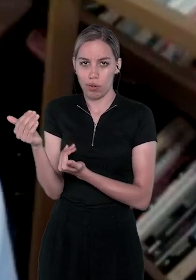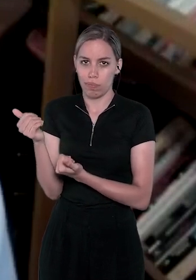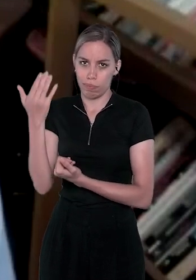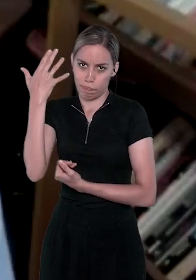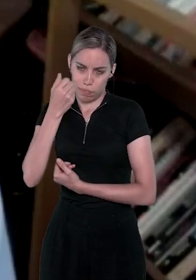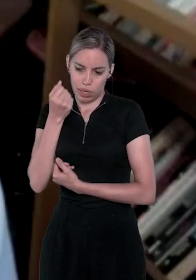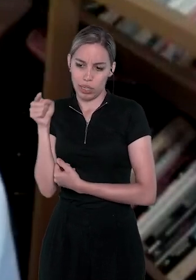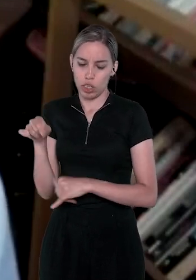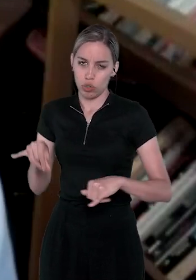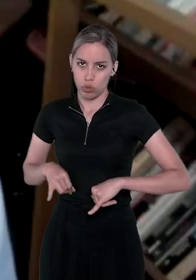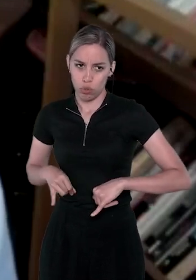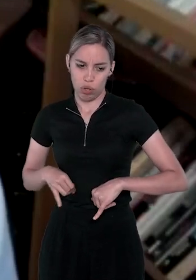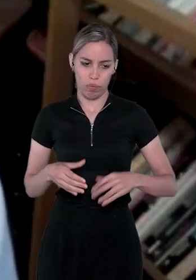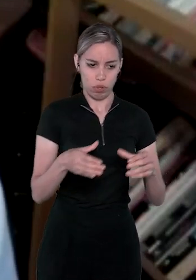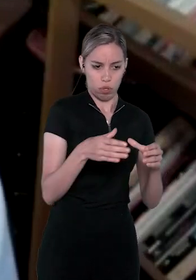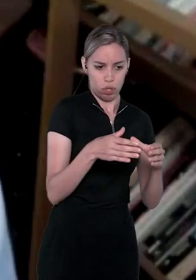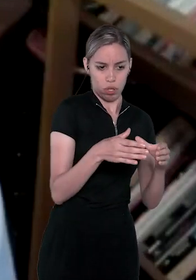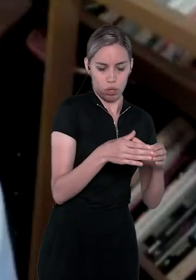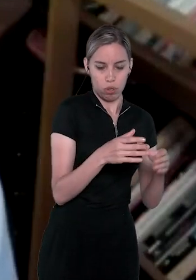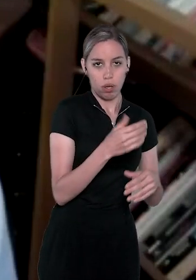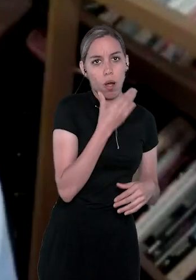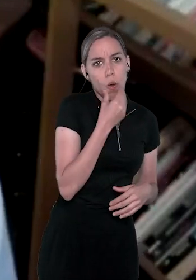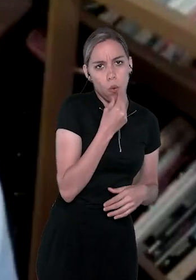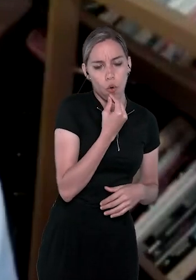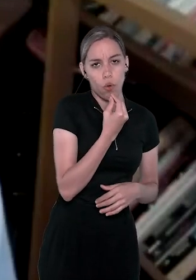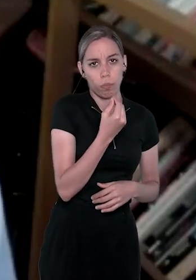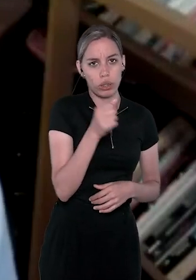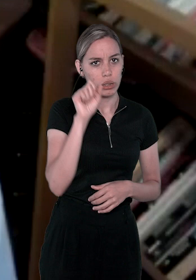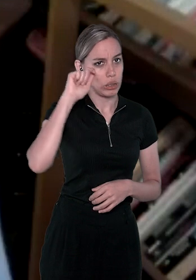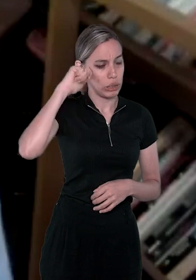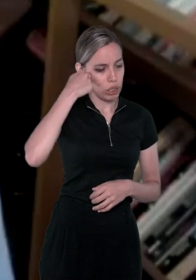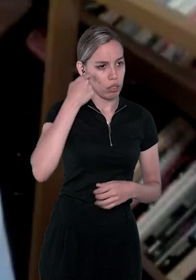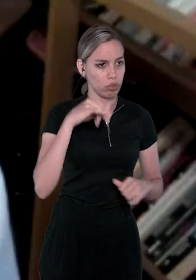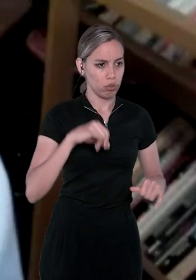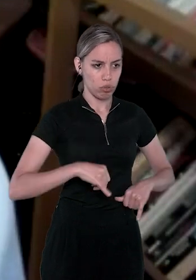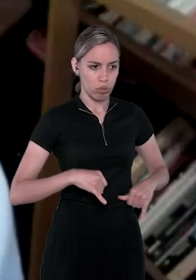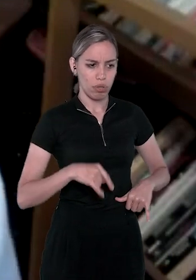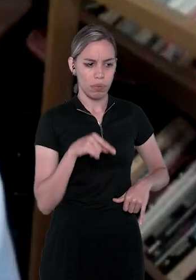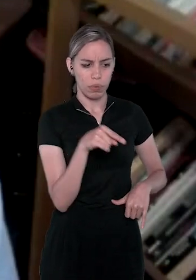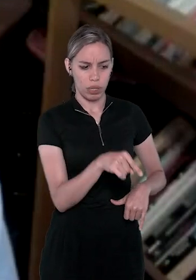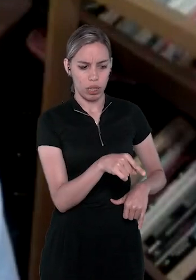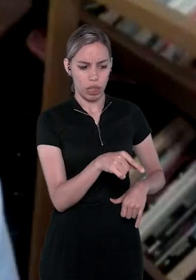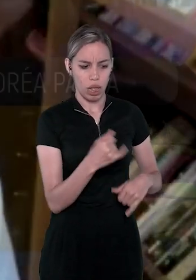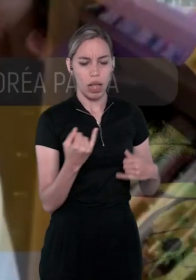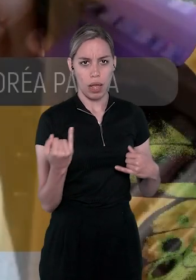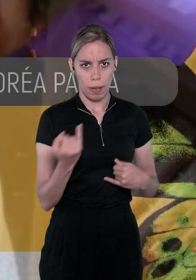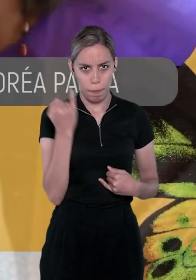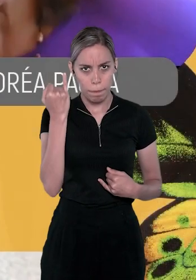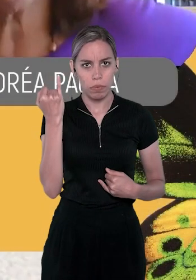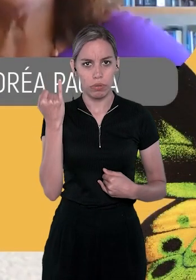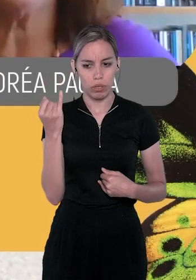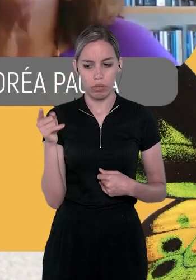classe baixa negro também me parece uma coisa importante da gente pensar na sociedade brasileira.